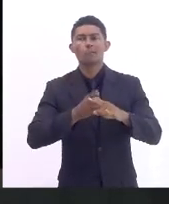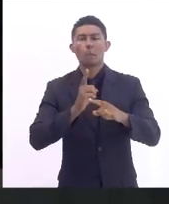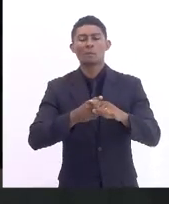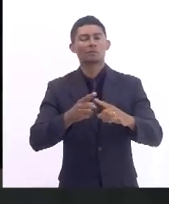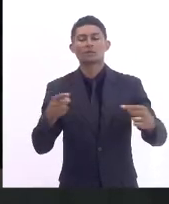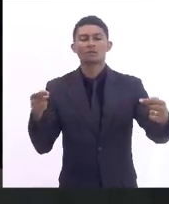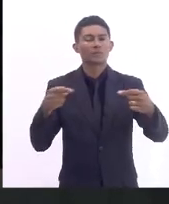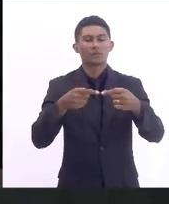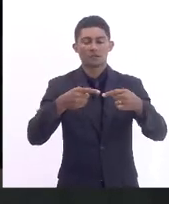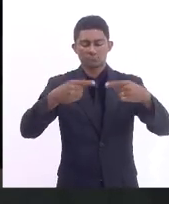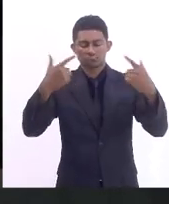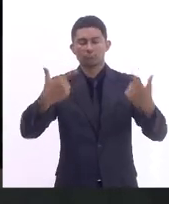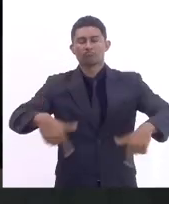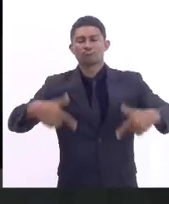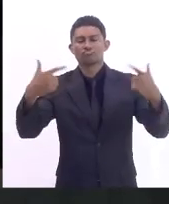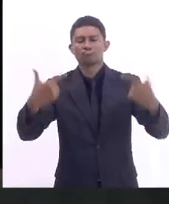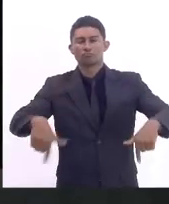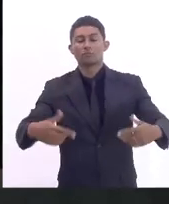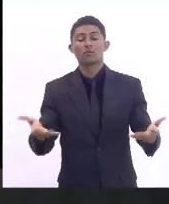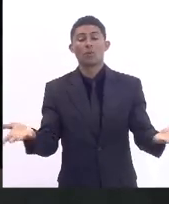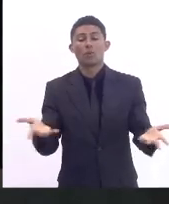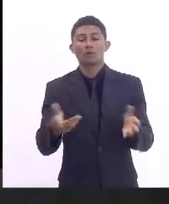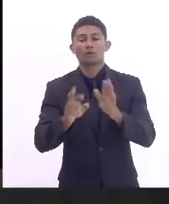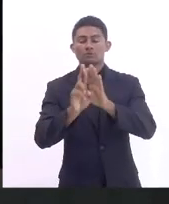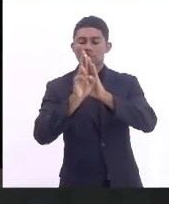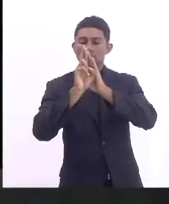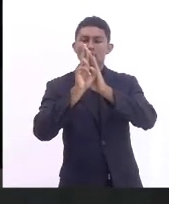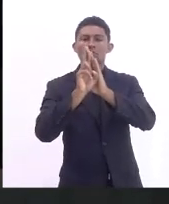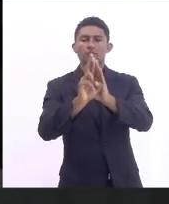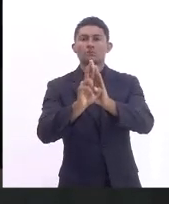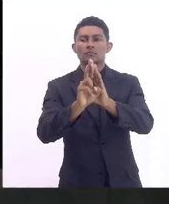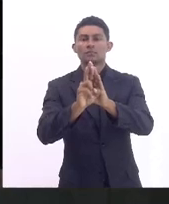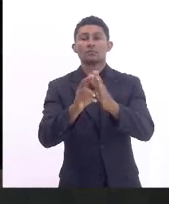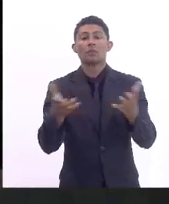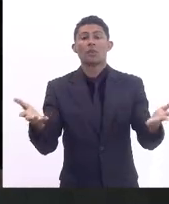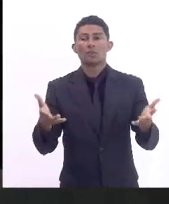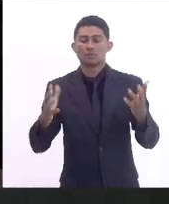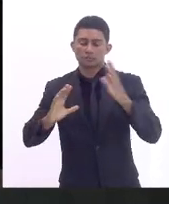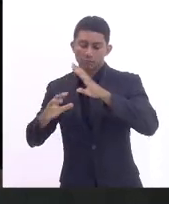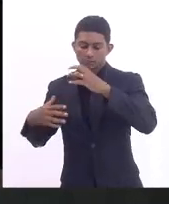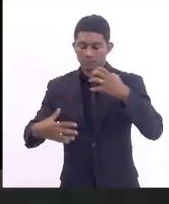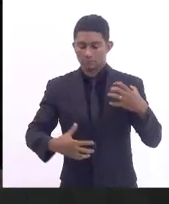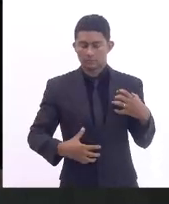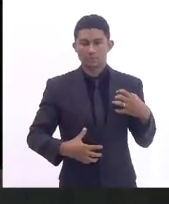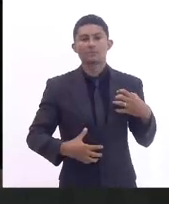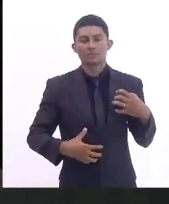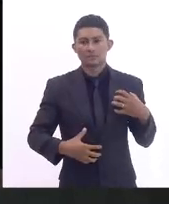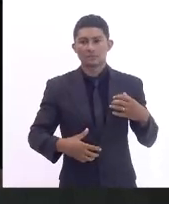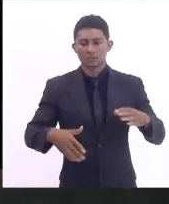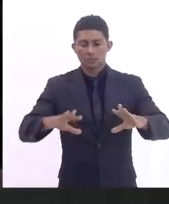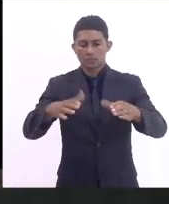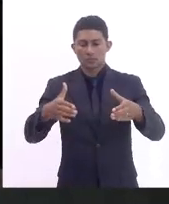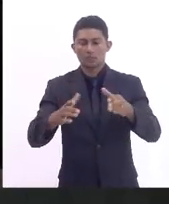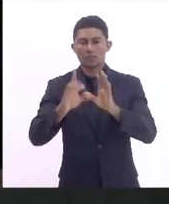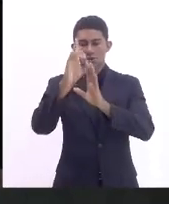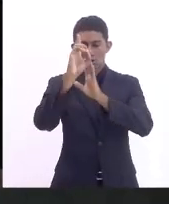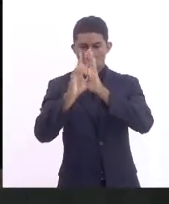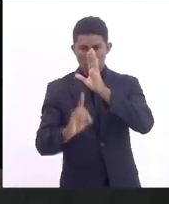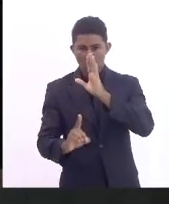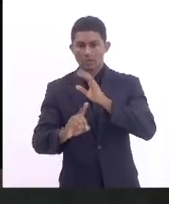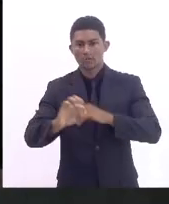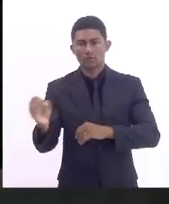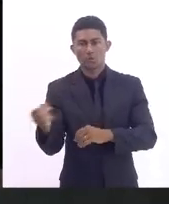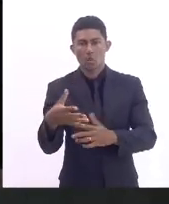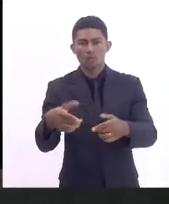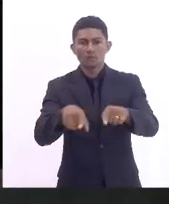trabalho que é representado hoje exatamente pela posse da nova diretoria executiva e